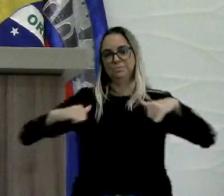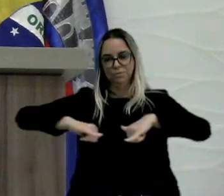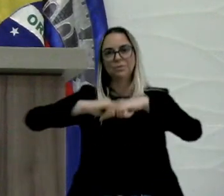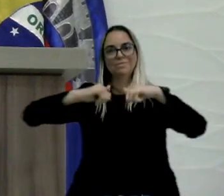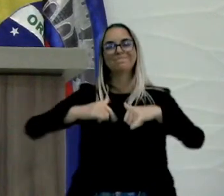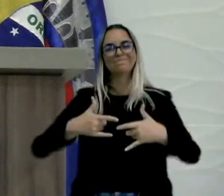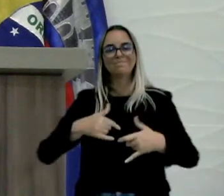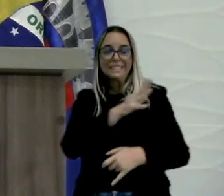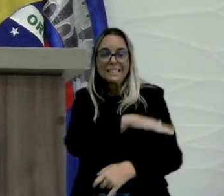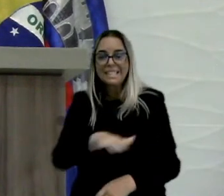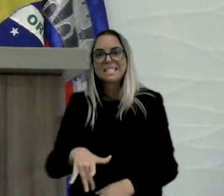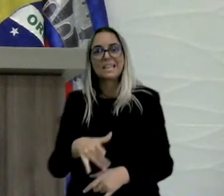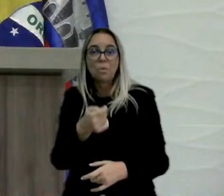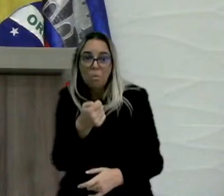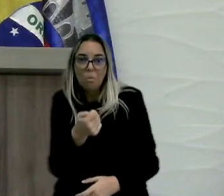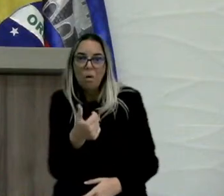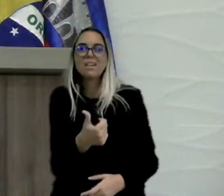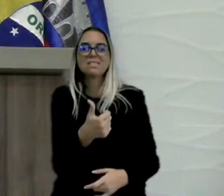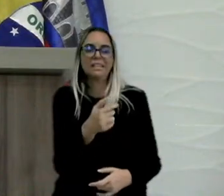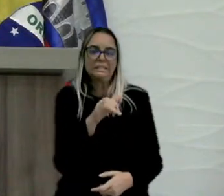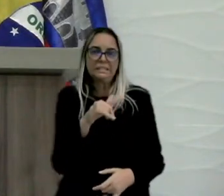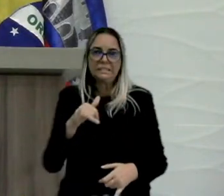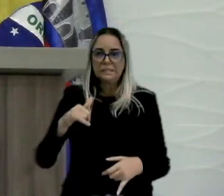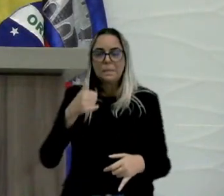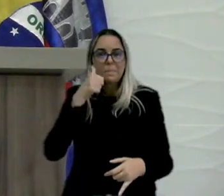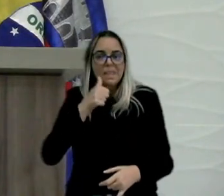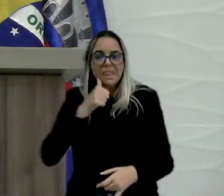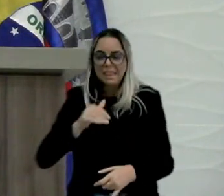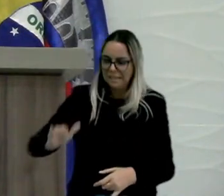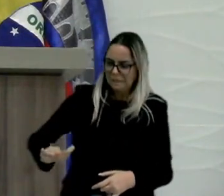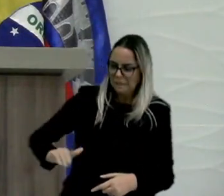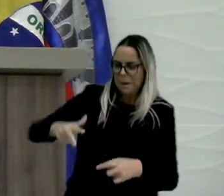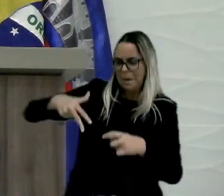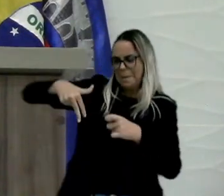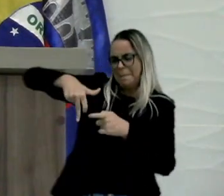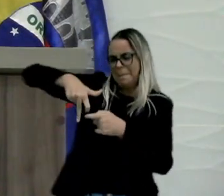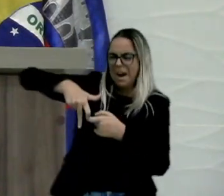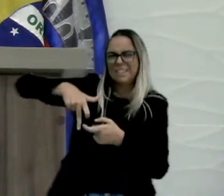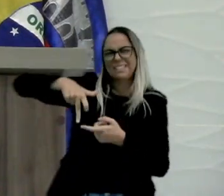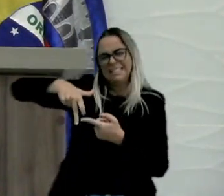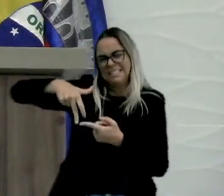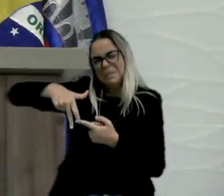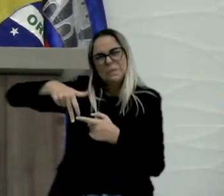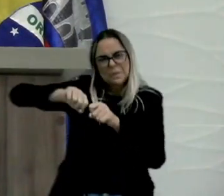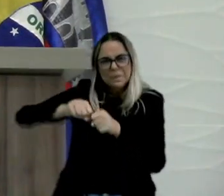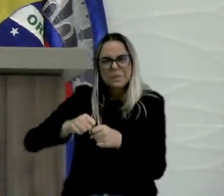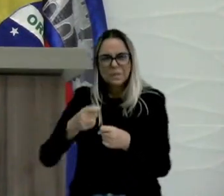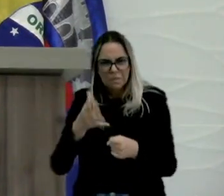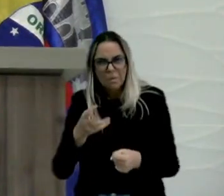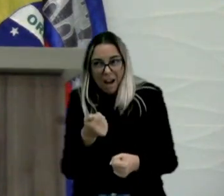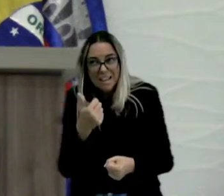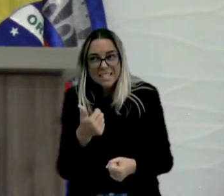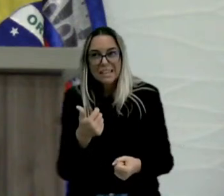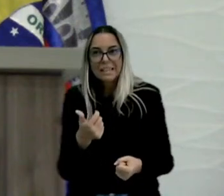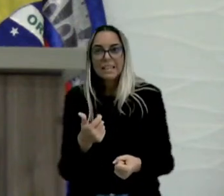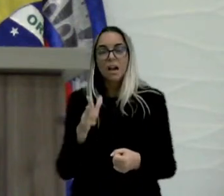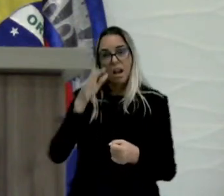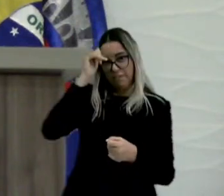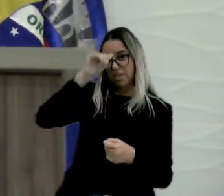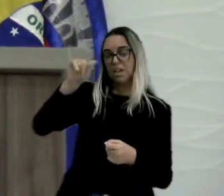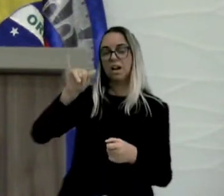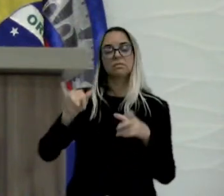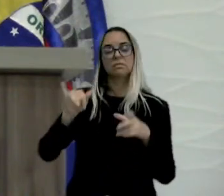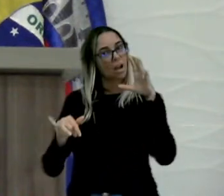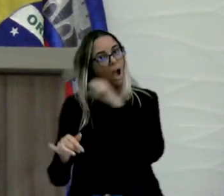grave mas chegou até a cortar o pé da menina Então para que possa ser evitado isso eu peço com caráter de